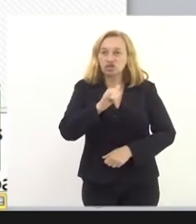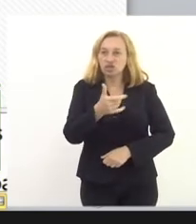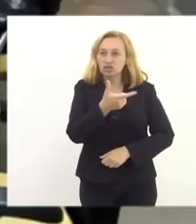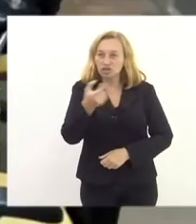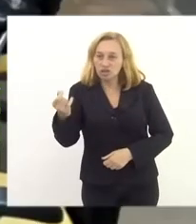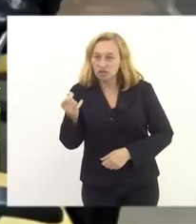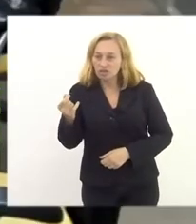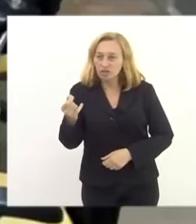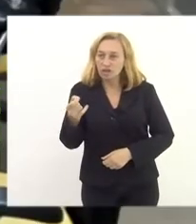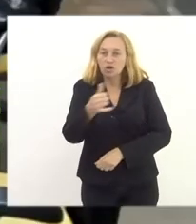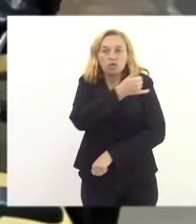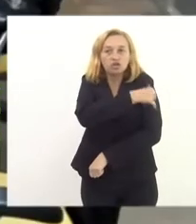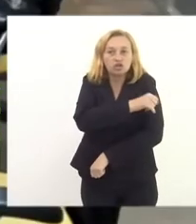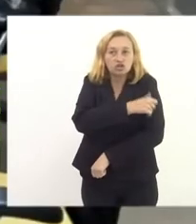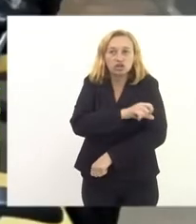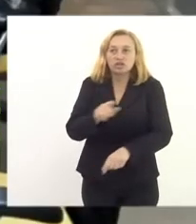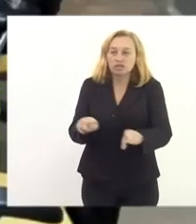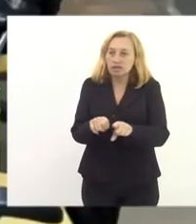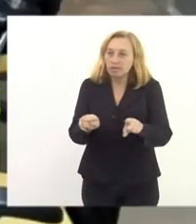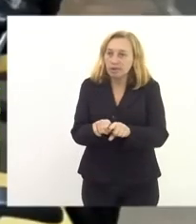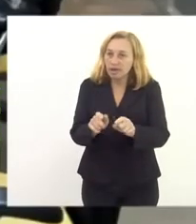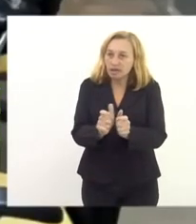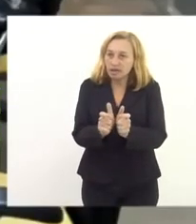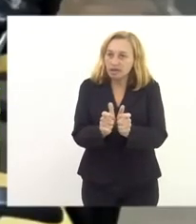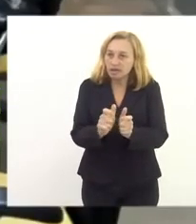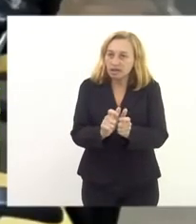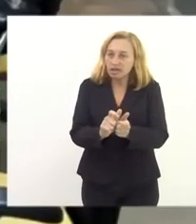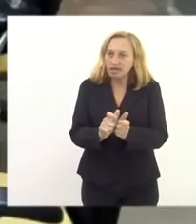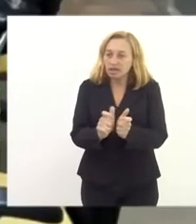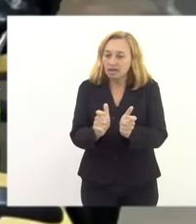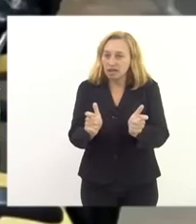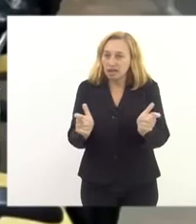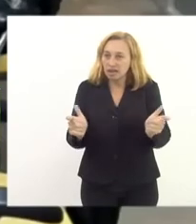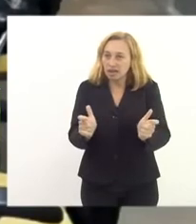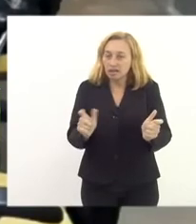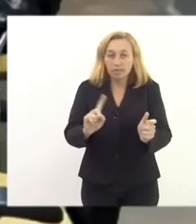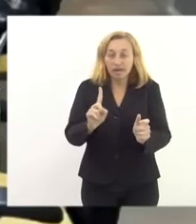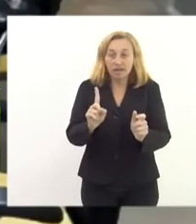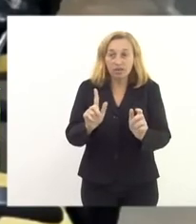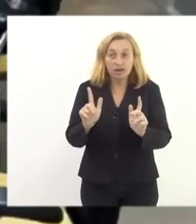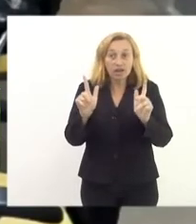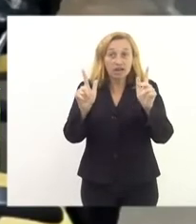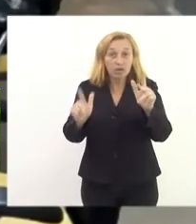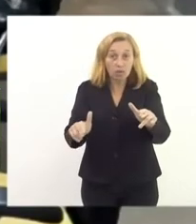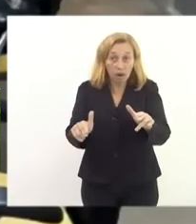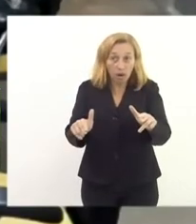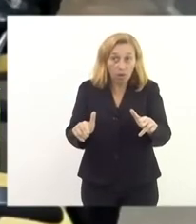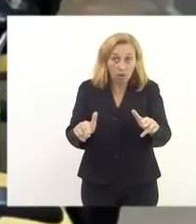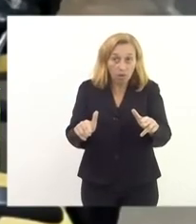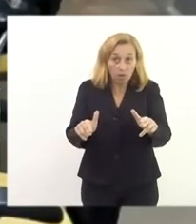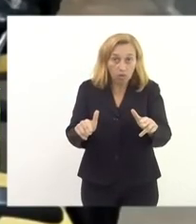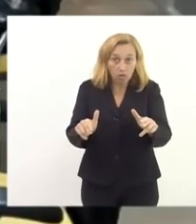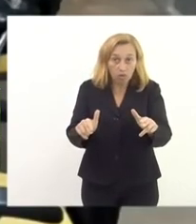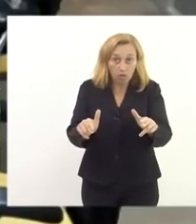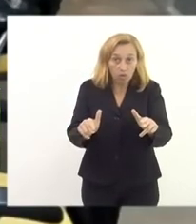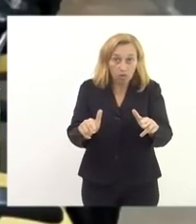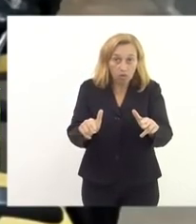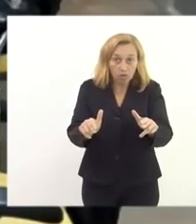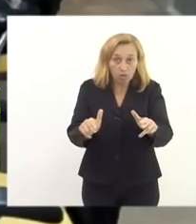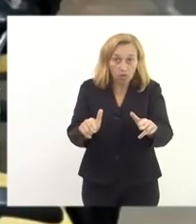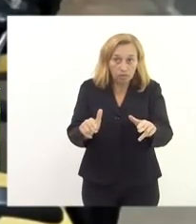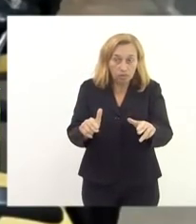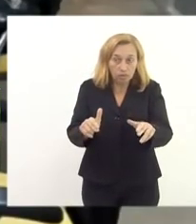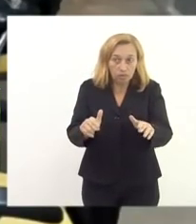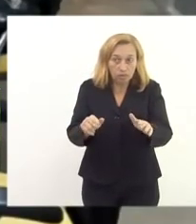Janeiro cresce também, mas, apesar de tudo, ainda não cresce na mesma proporção, não chegamos a atingir a base de 20